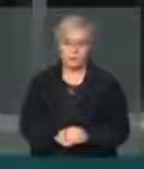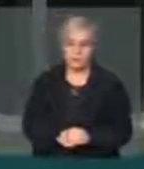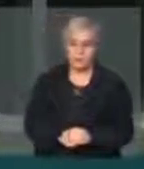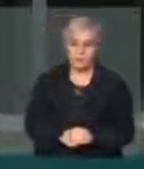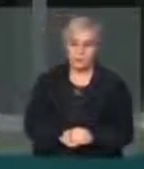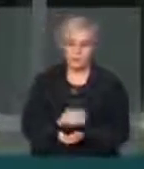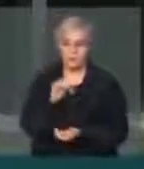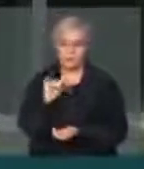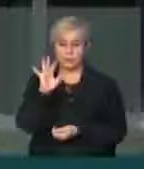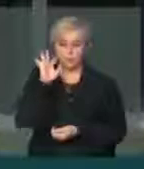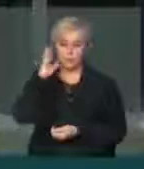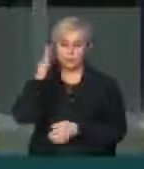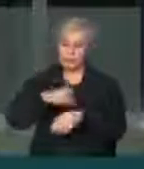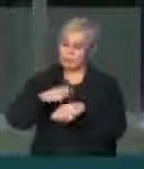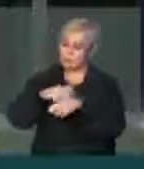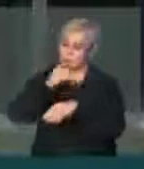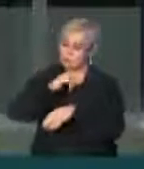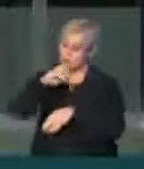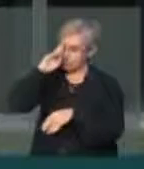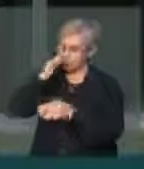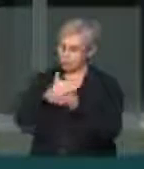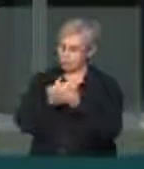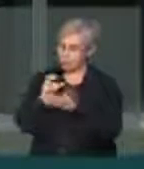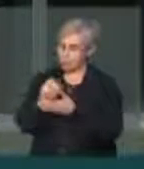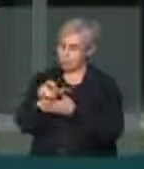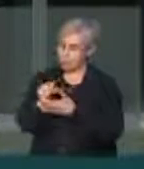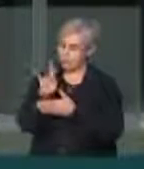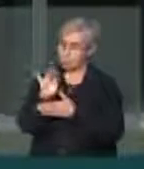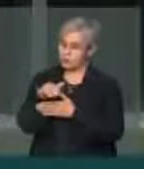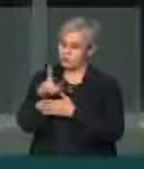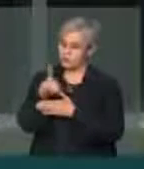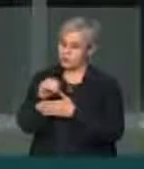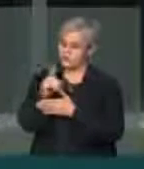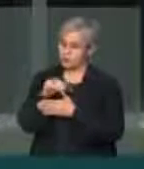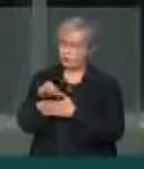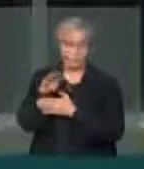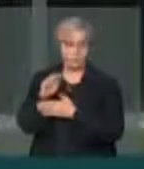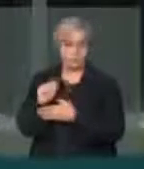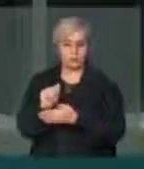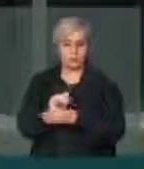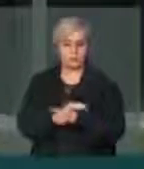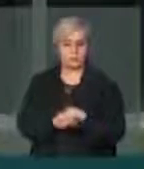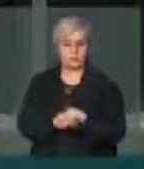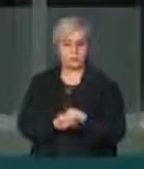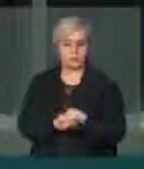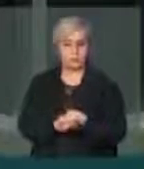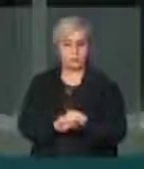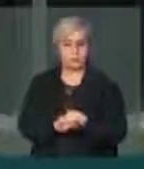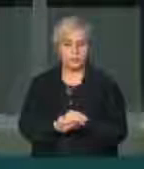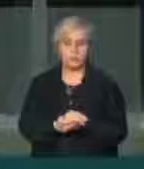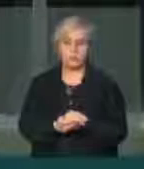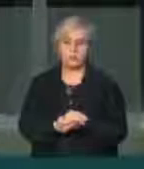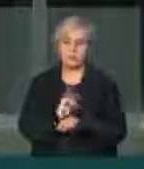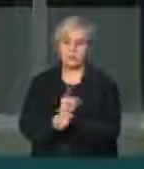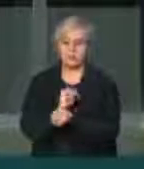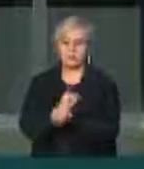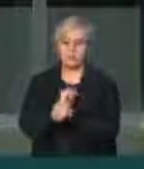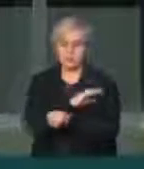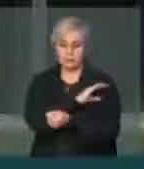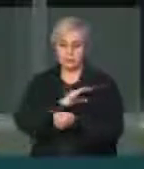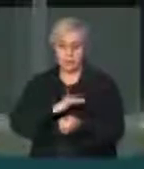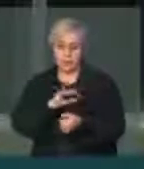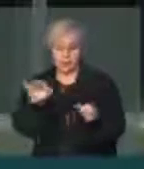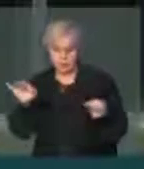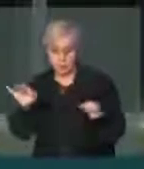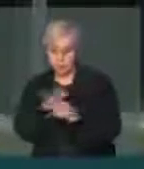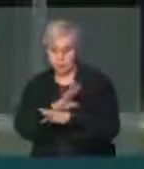se a decisão de Vossa Excelência foi no início da ordem do dia, até encerrar os trabalhos da comissão especial, é porque Vossa Excelência está sintonizado